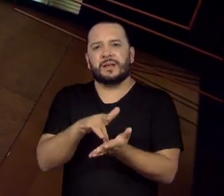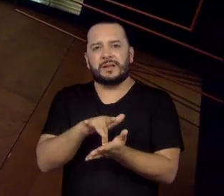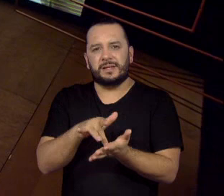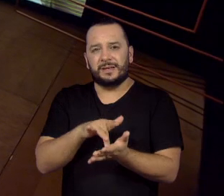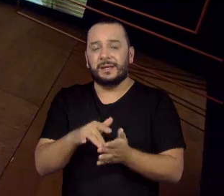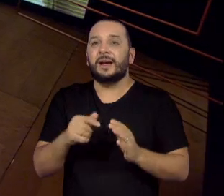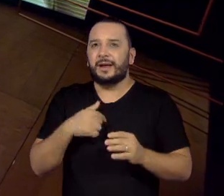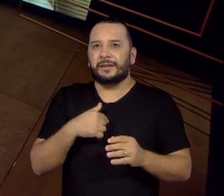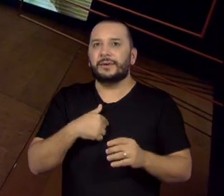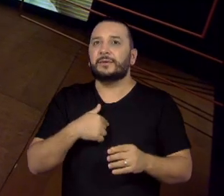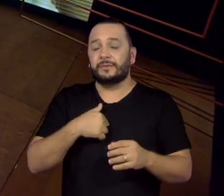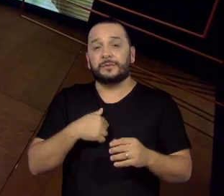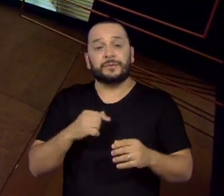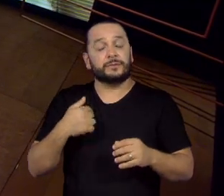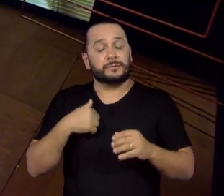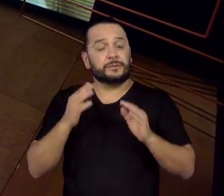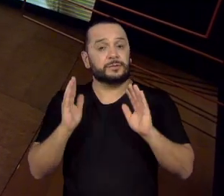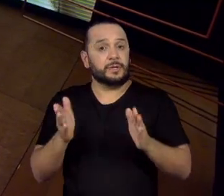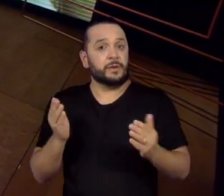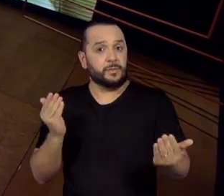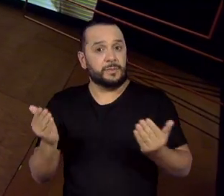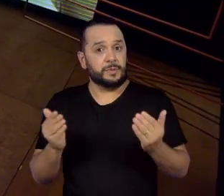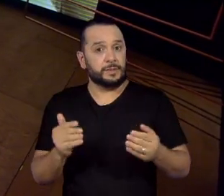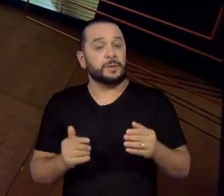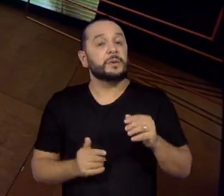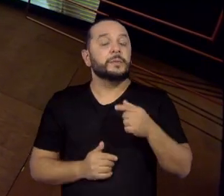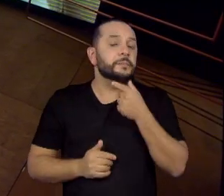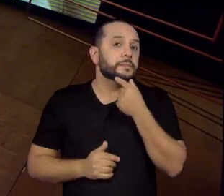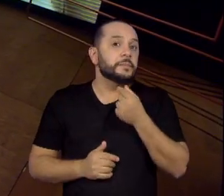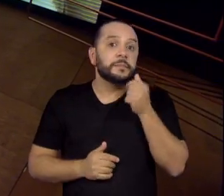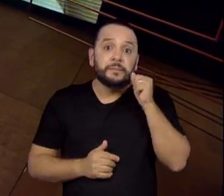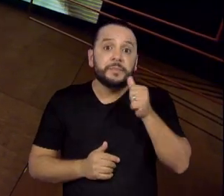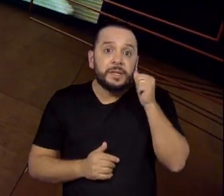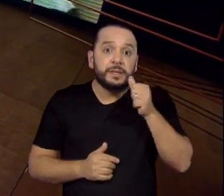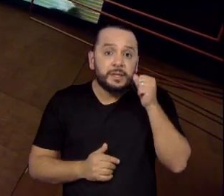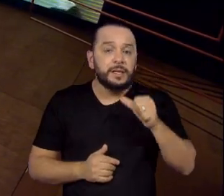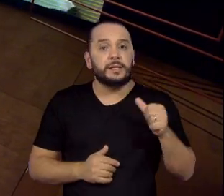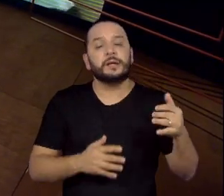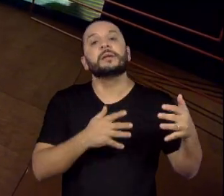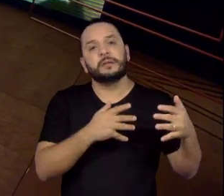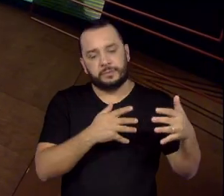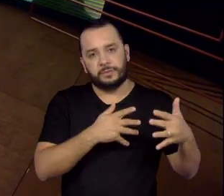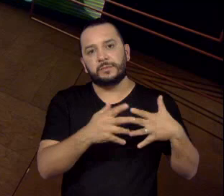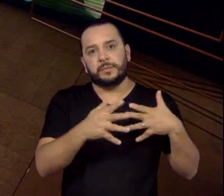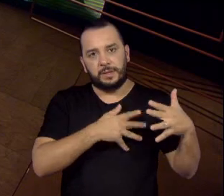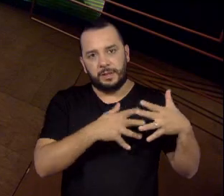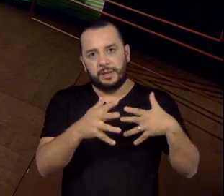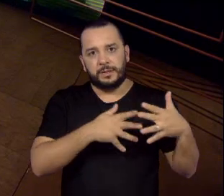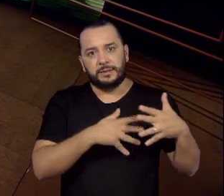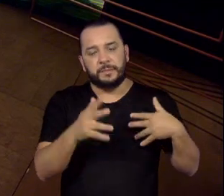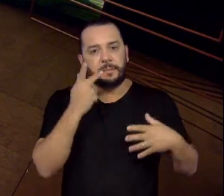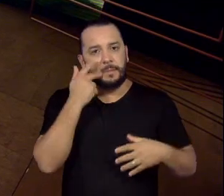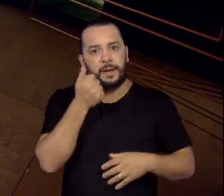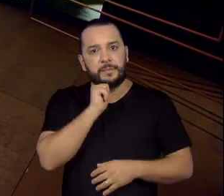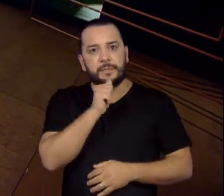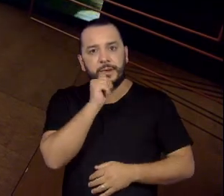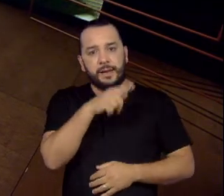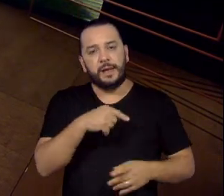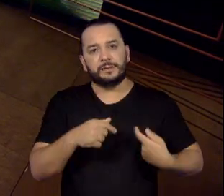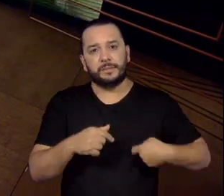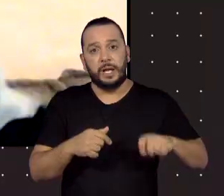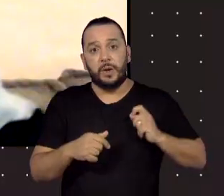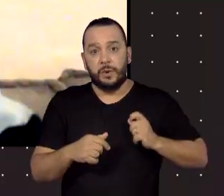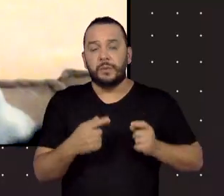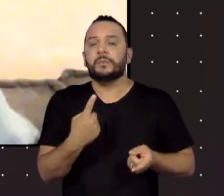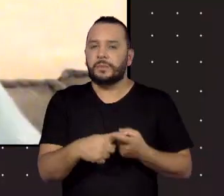conto de uma menina do Brás, filha de espanhóis, e os espanhóis foram os primeiros